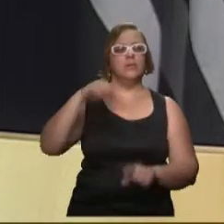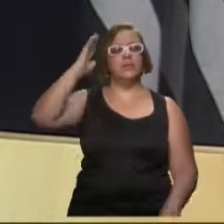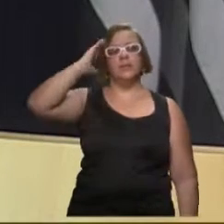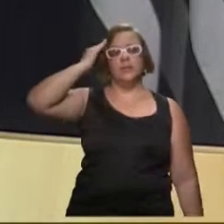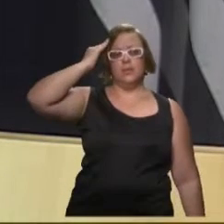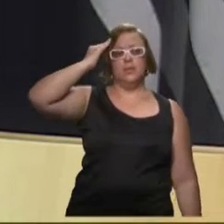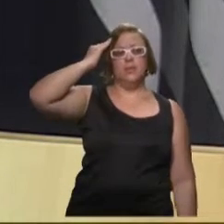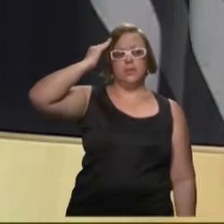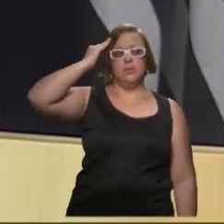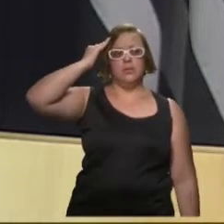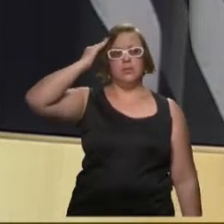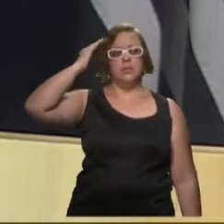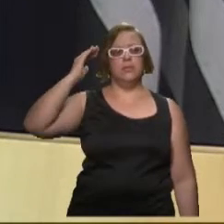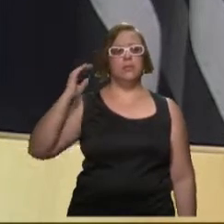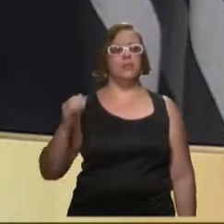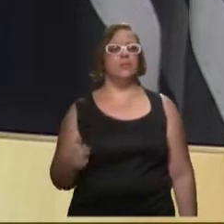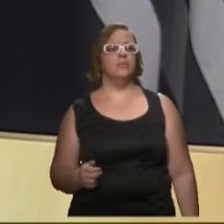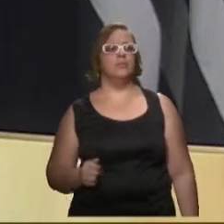a cassação